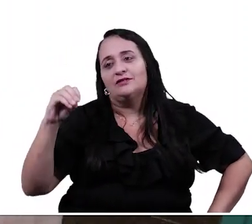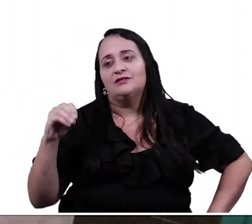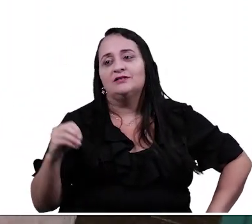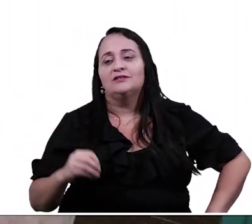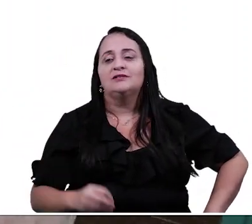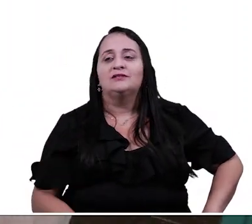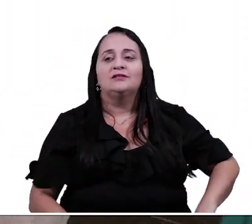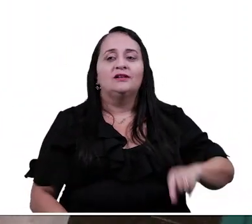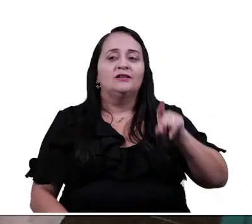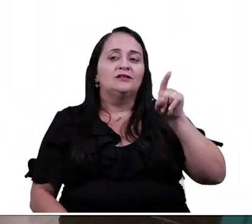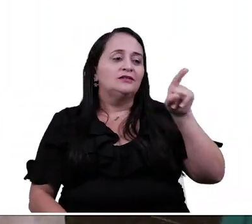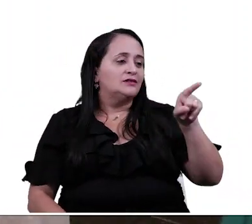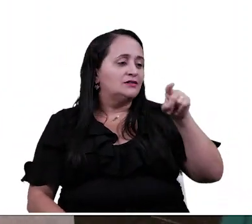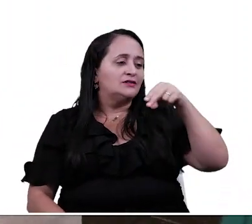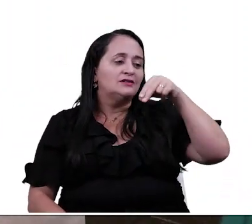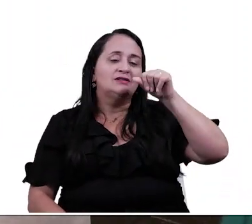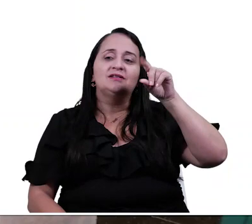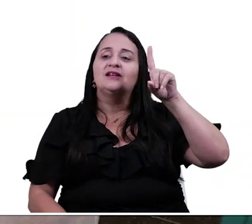R$5,90. E de Nadia deu